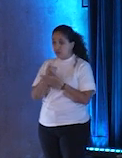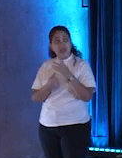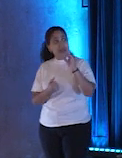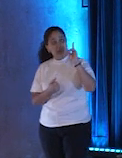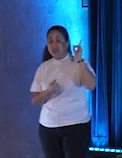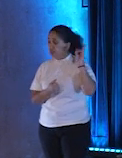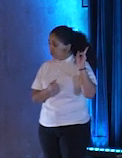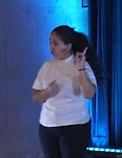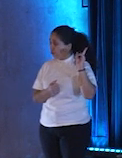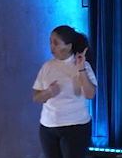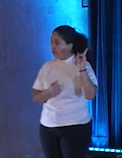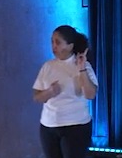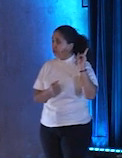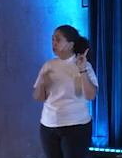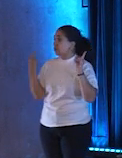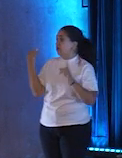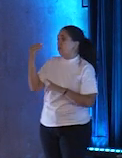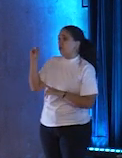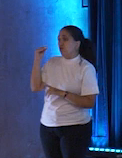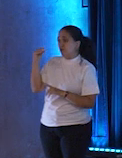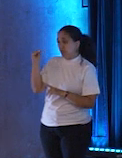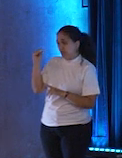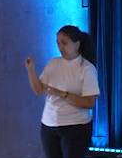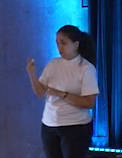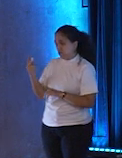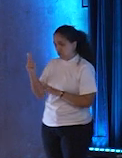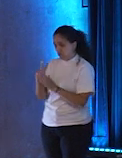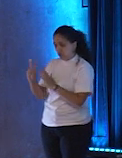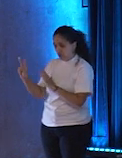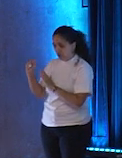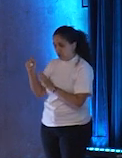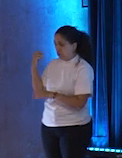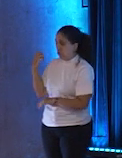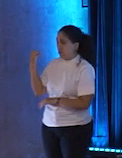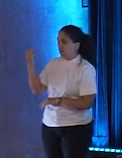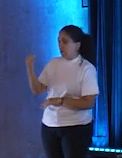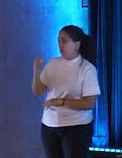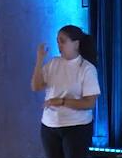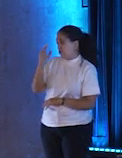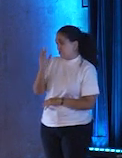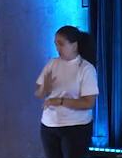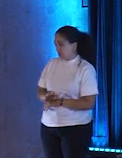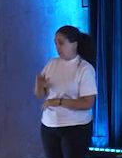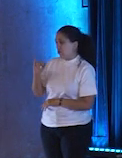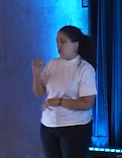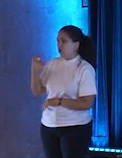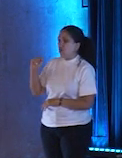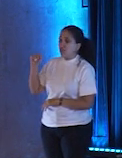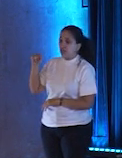de Viajantes, publicado no 2º volume da Viagem Pitoresca Histórica do Brasil, do Jean-Baptiste